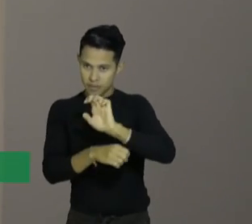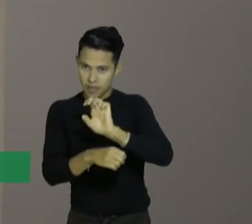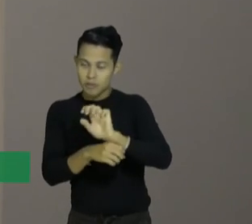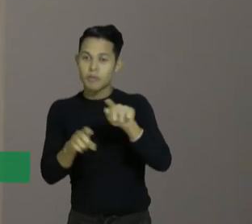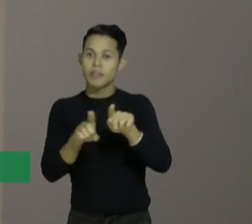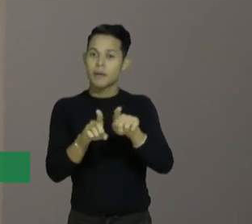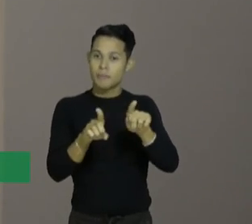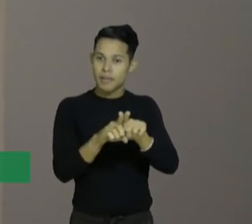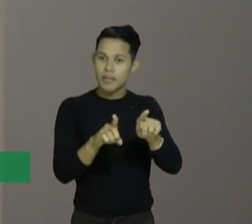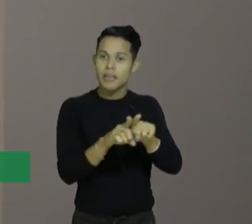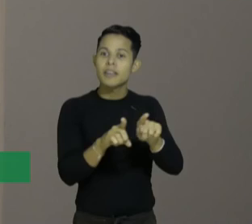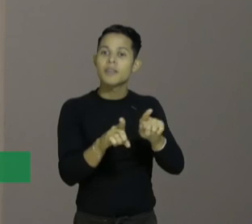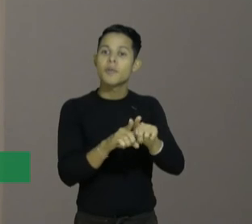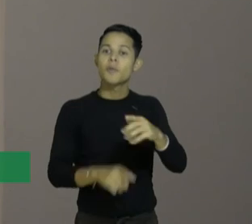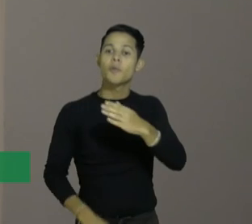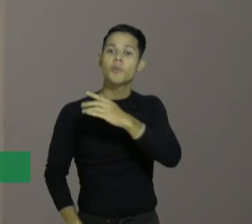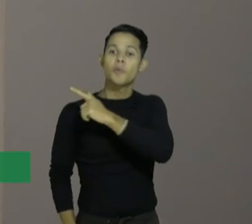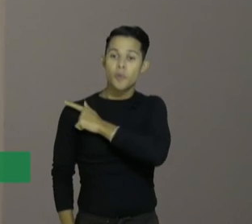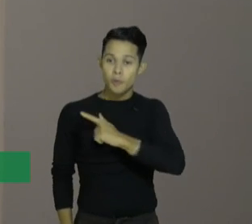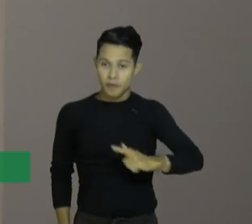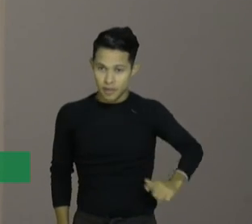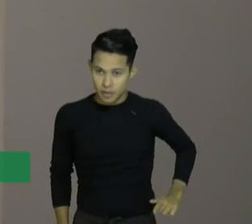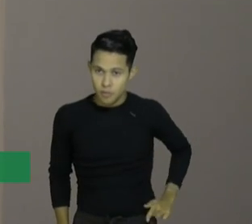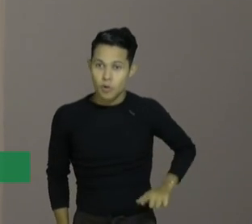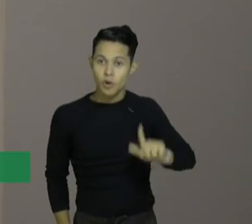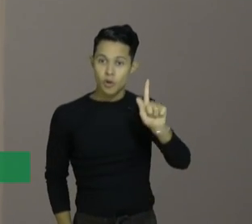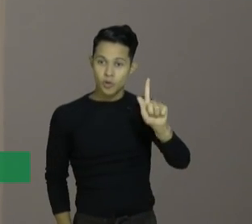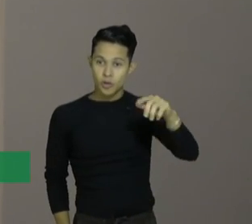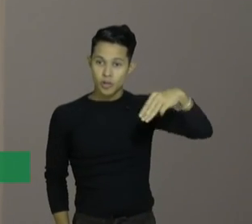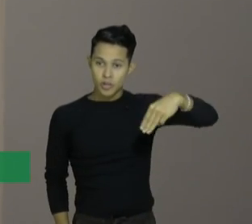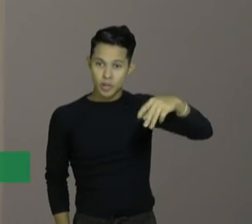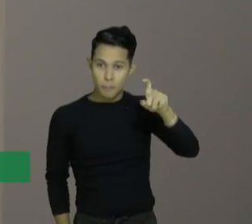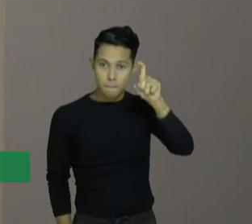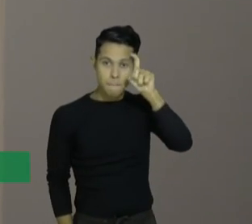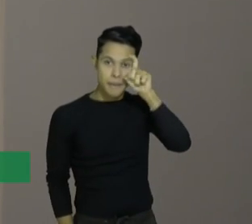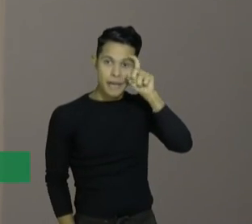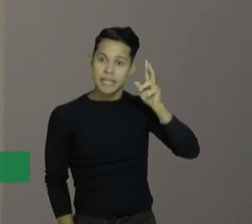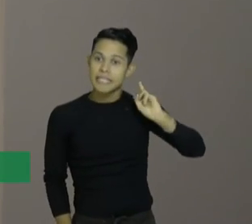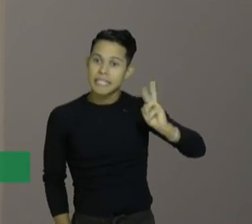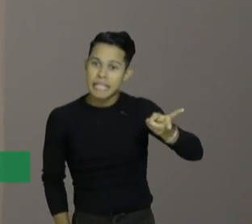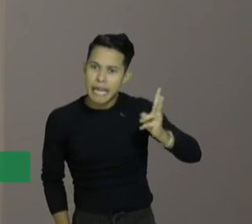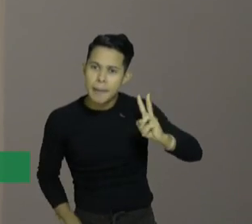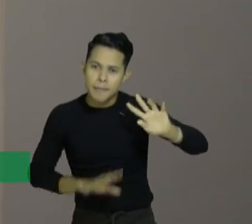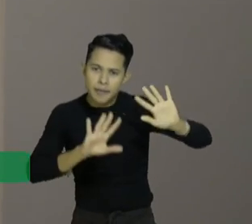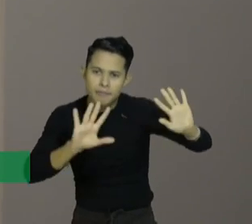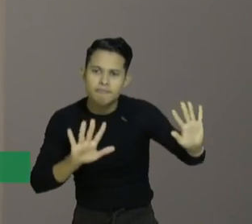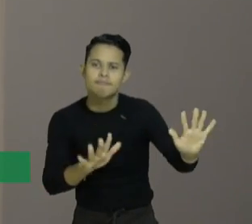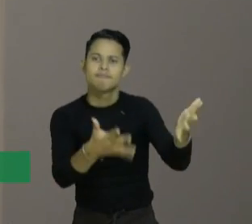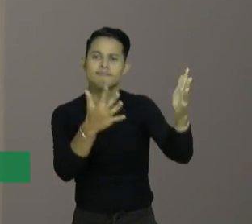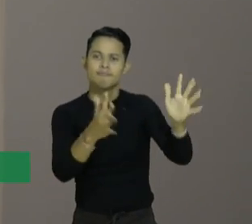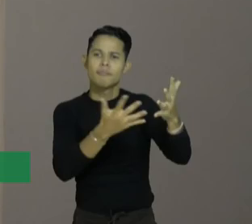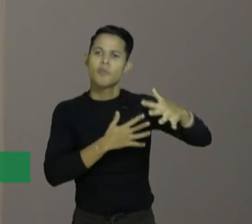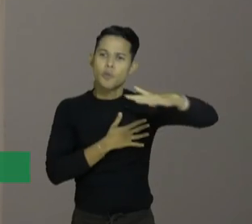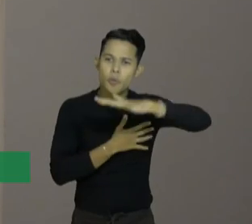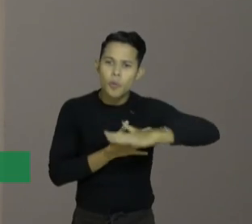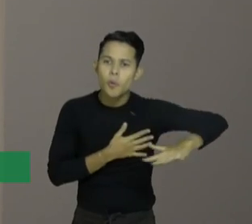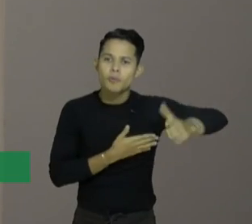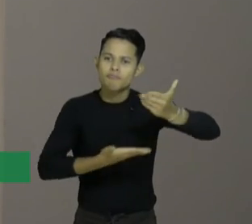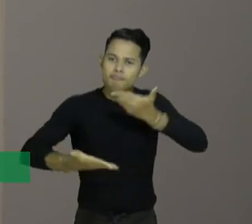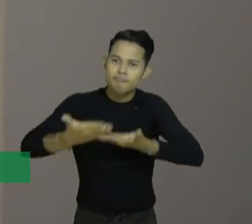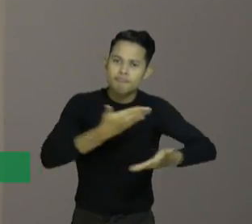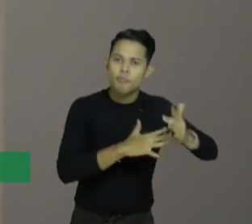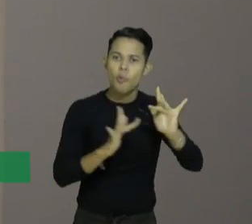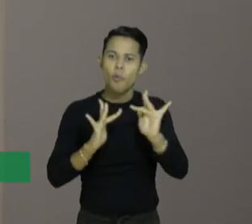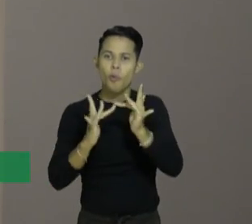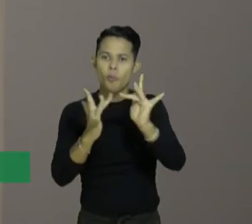jinho Melo sempre fomenta e estimula que estejamos em contato com todos que